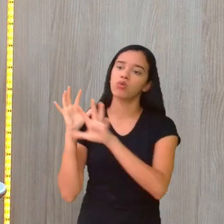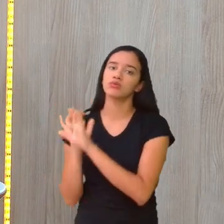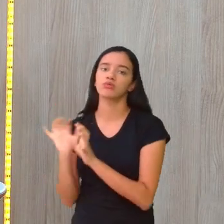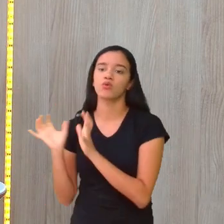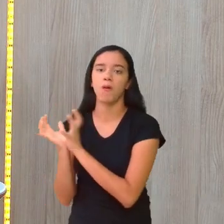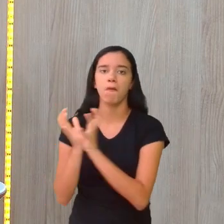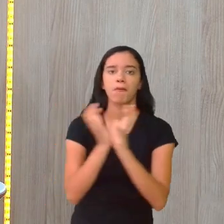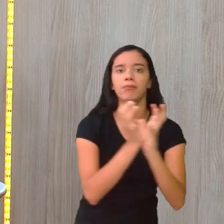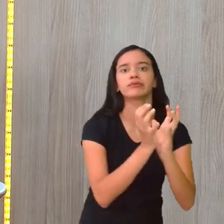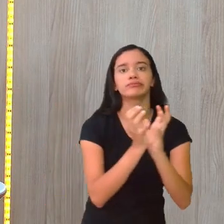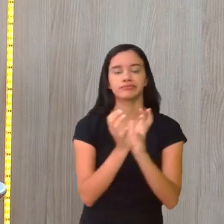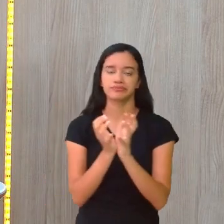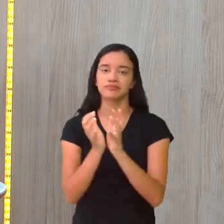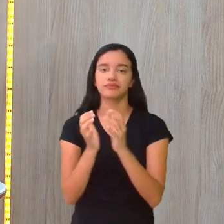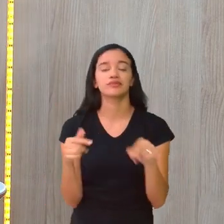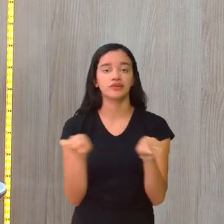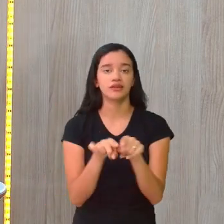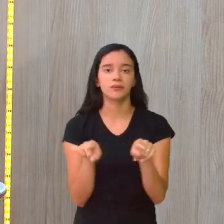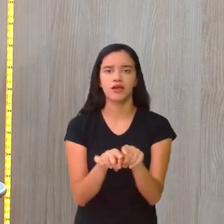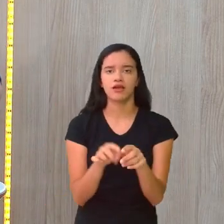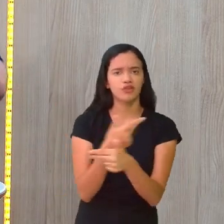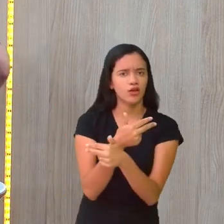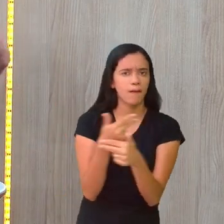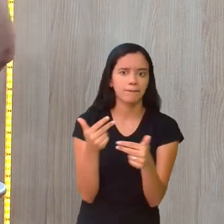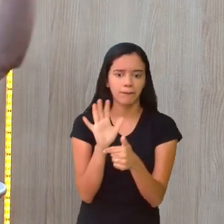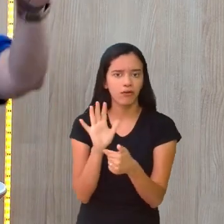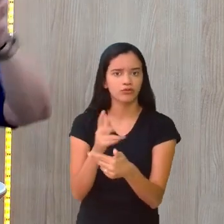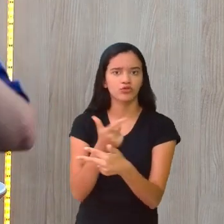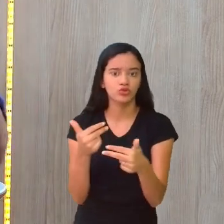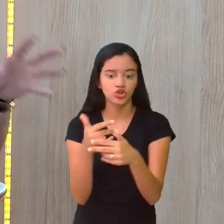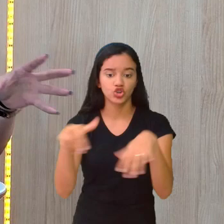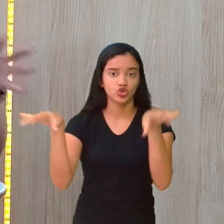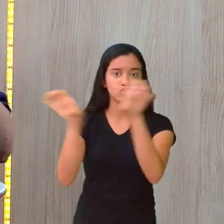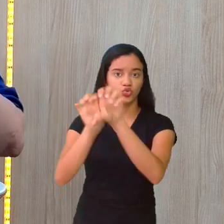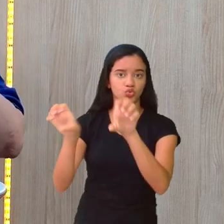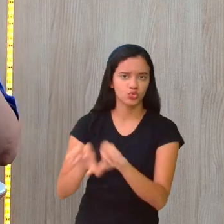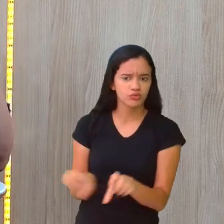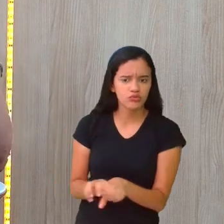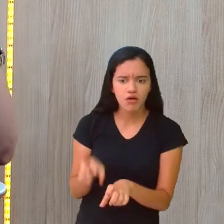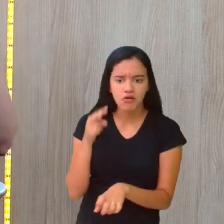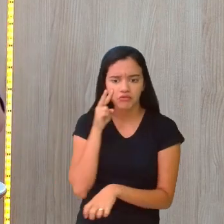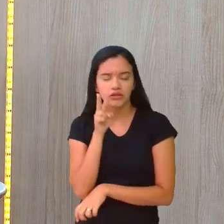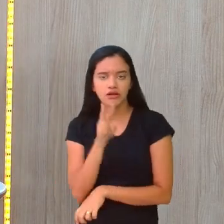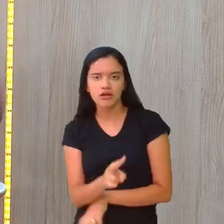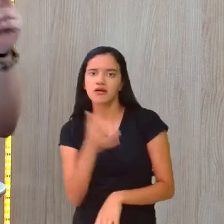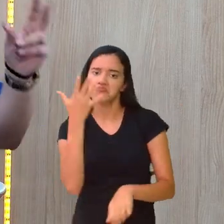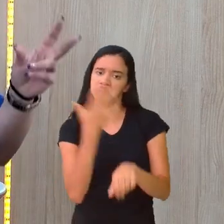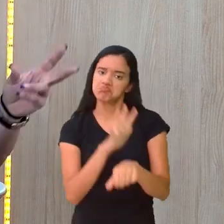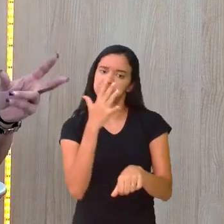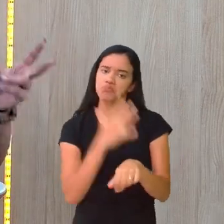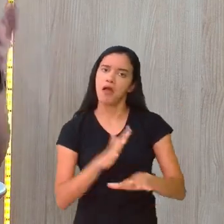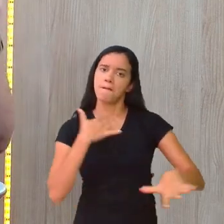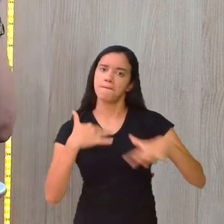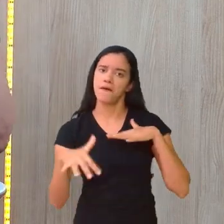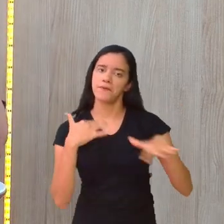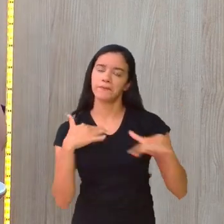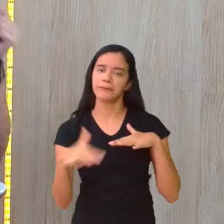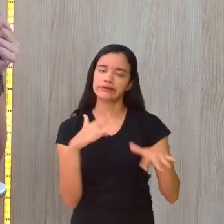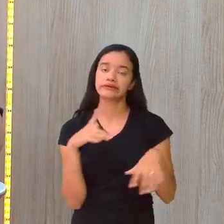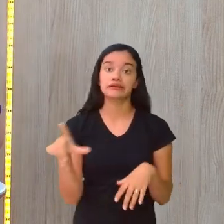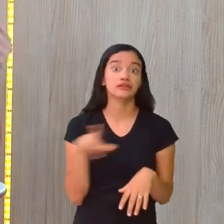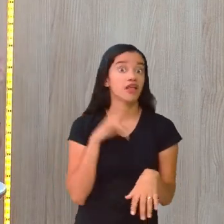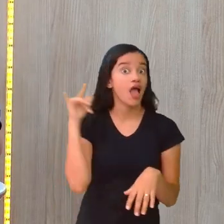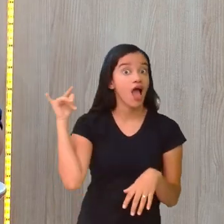E aí, gente, vem coisas assim, estruturas, e você vai lá e faz o movimento. Tem que ser